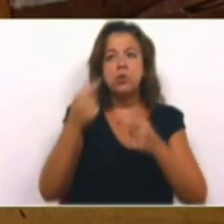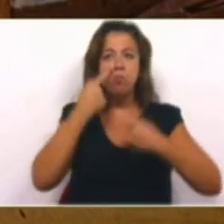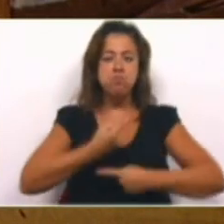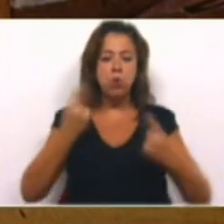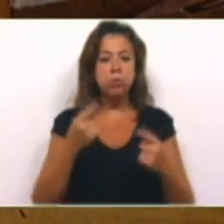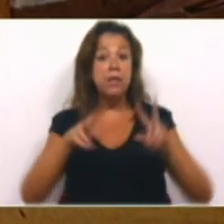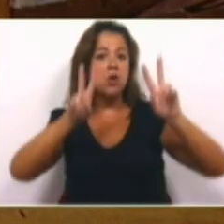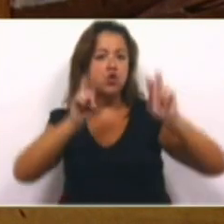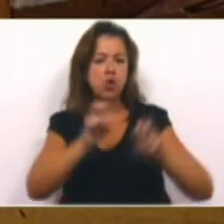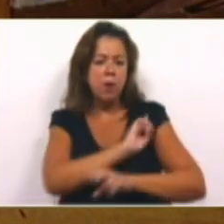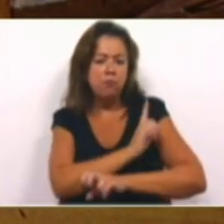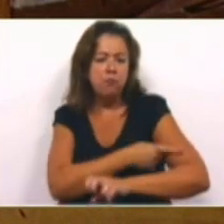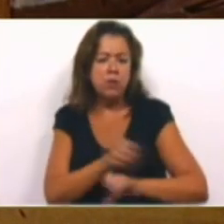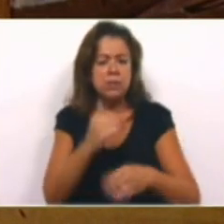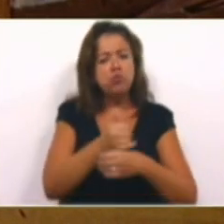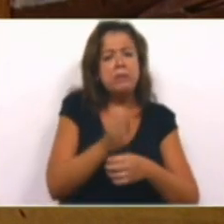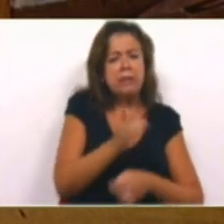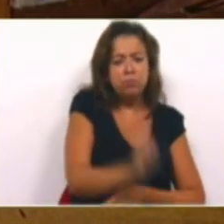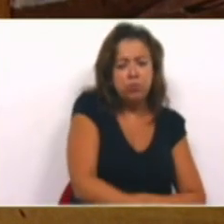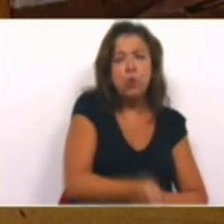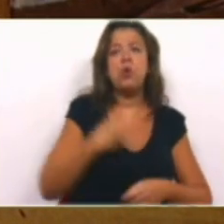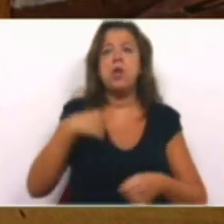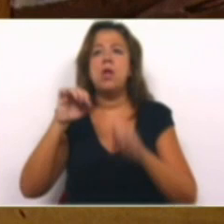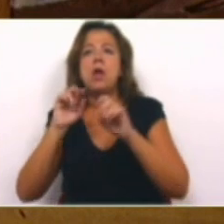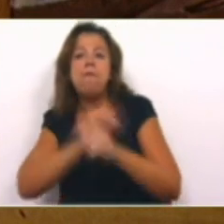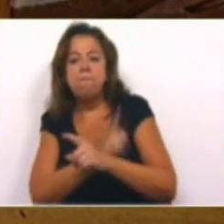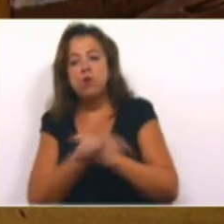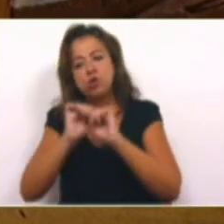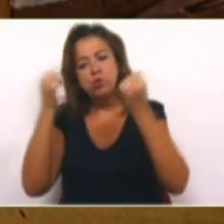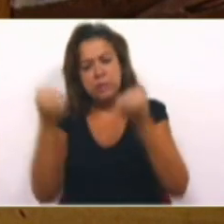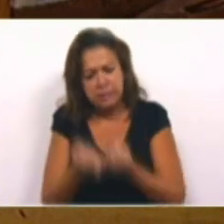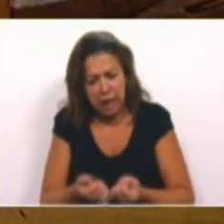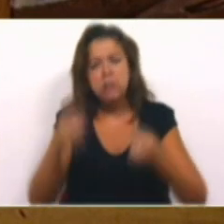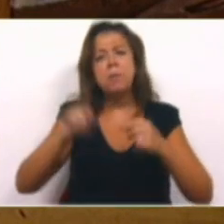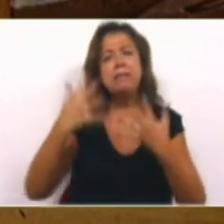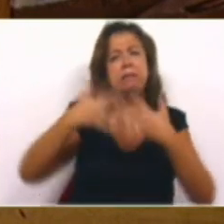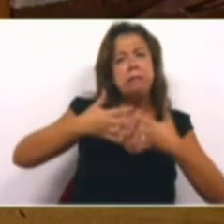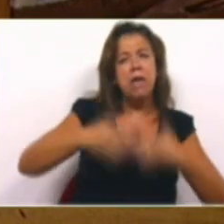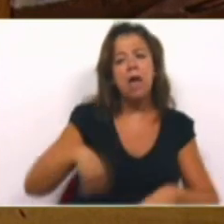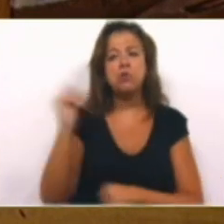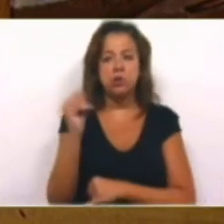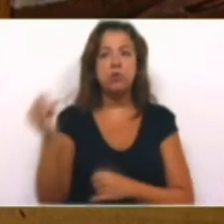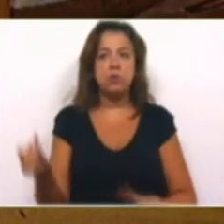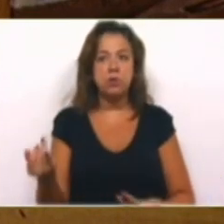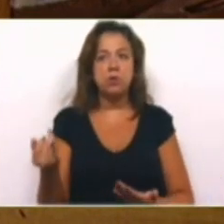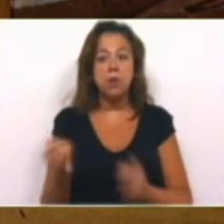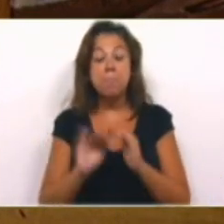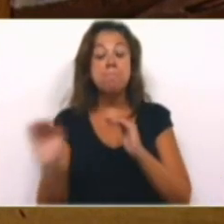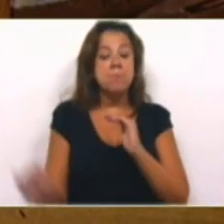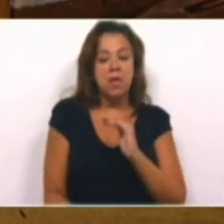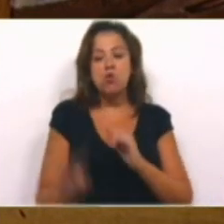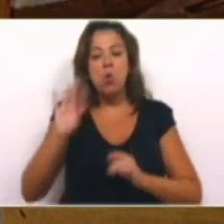as forças do setor, as forças sociais, os sindicatos, as instituições, muito menos quando